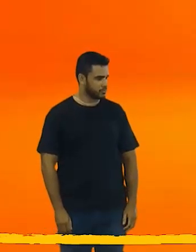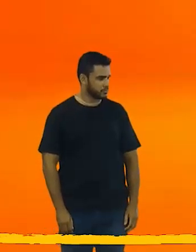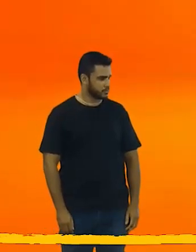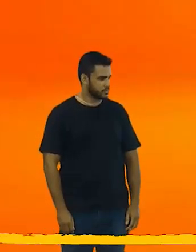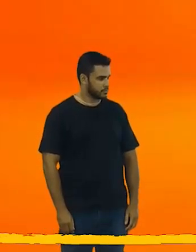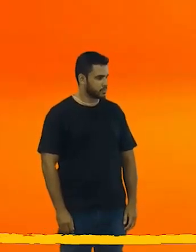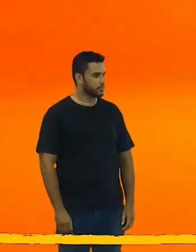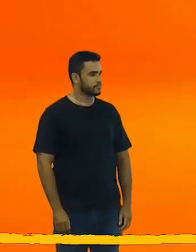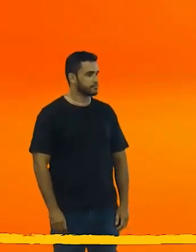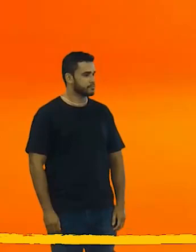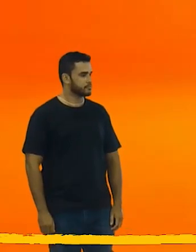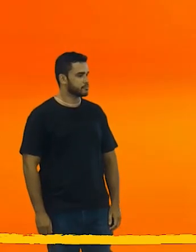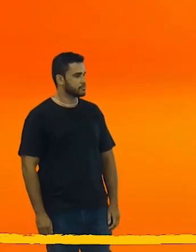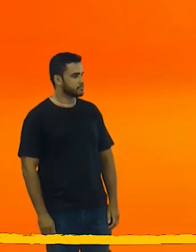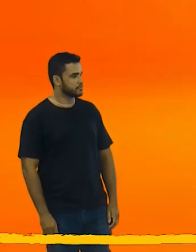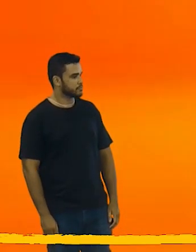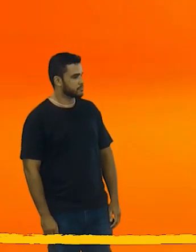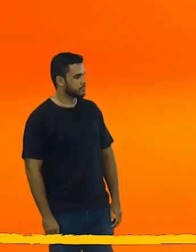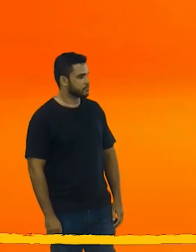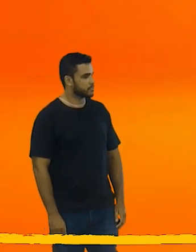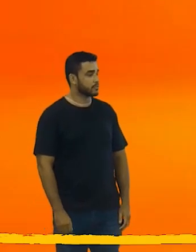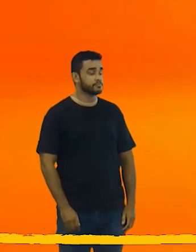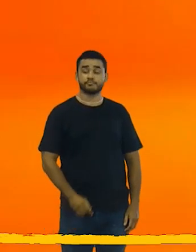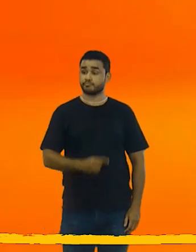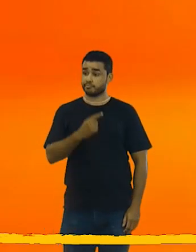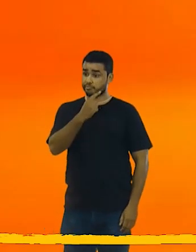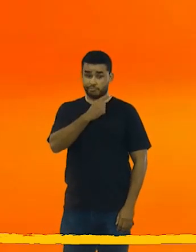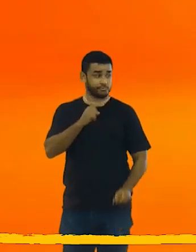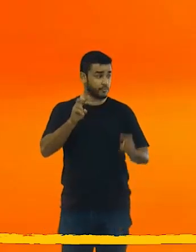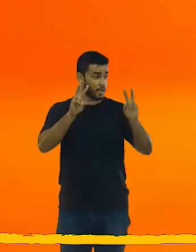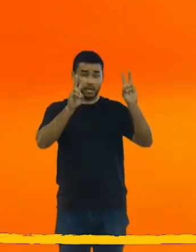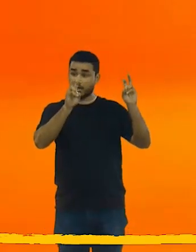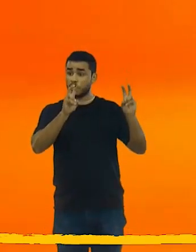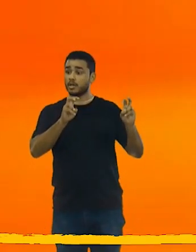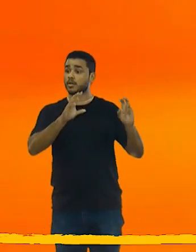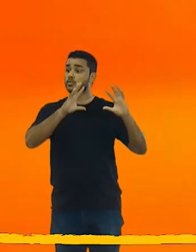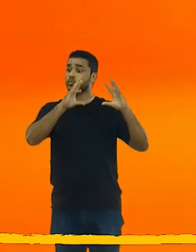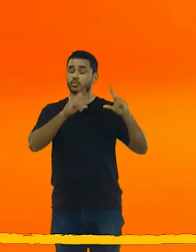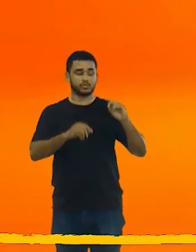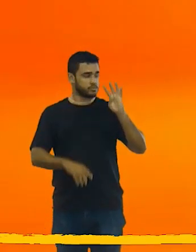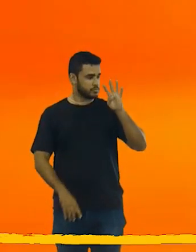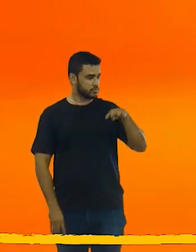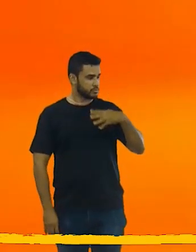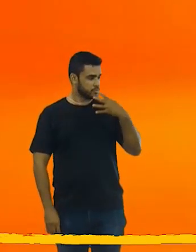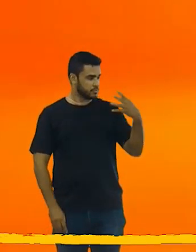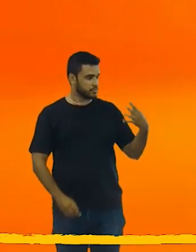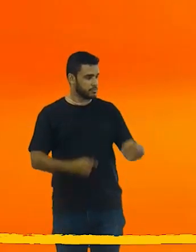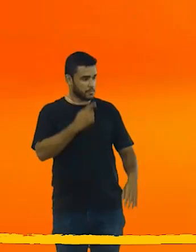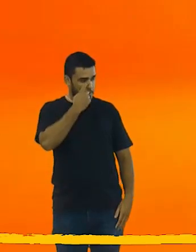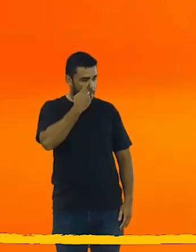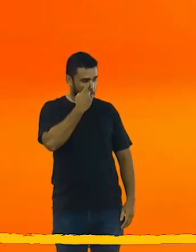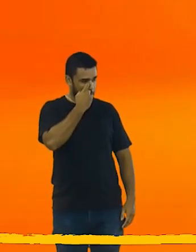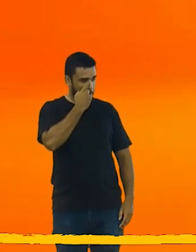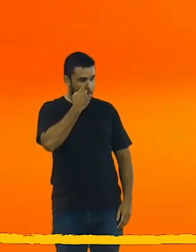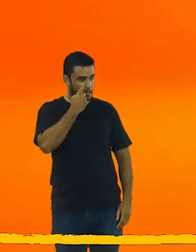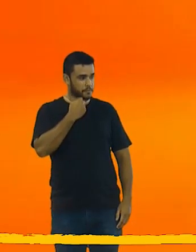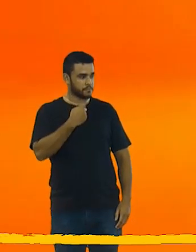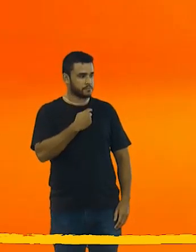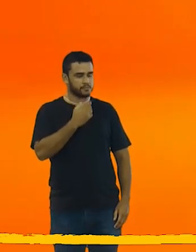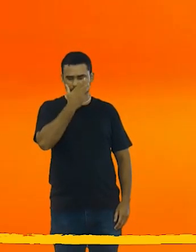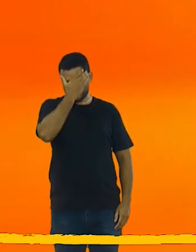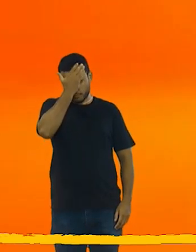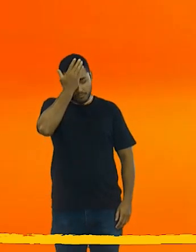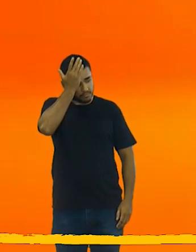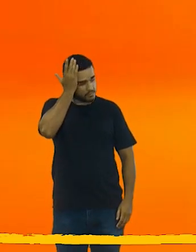Pronto, então a gente tem aqui todos os assuntos que mais são abordados em prova de geografia do Enem, em toda a história do Enem.